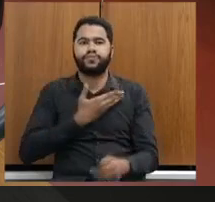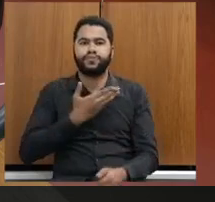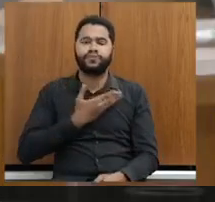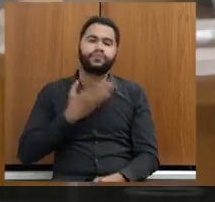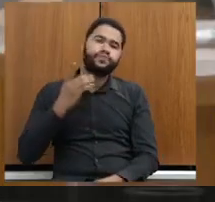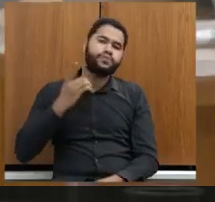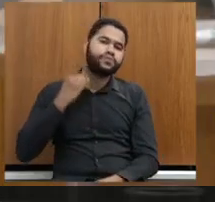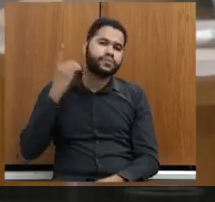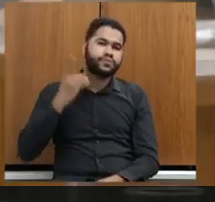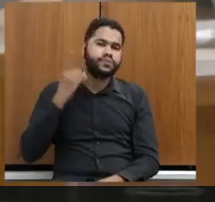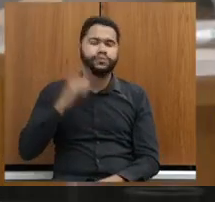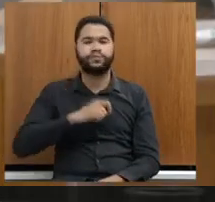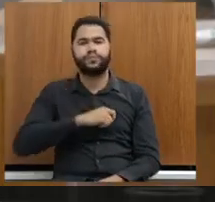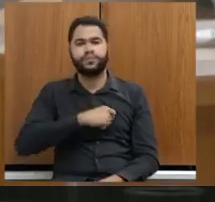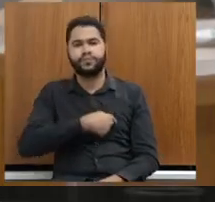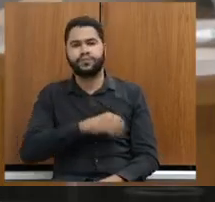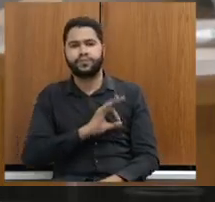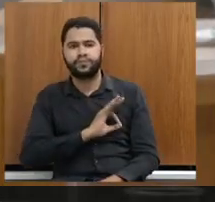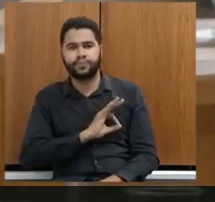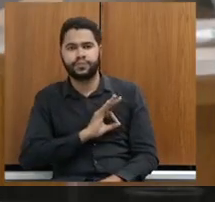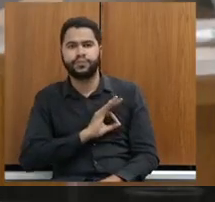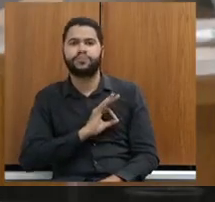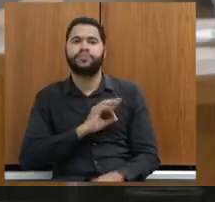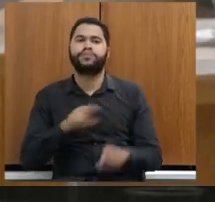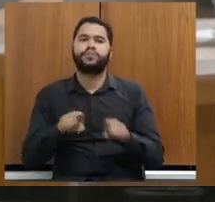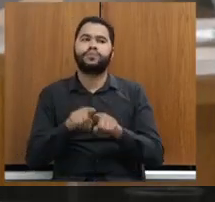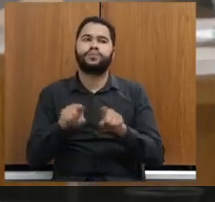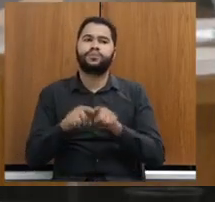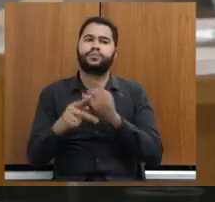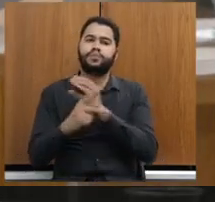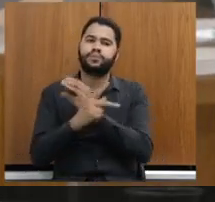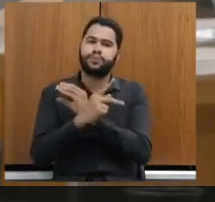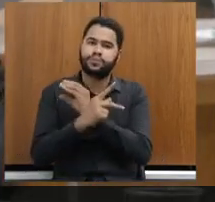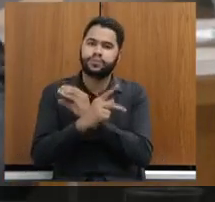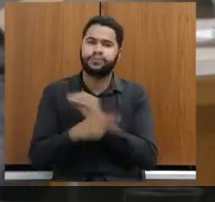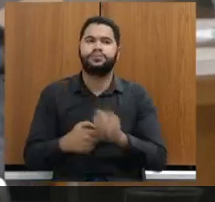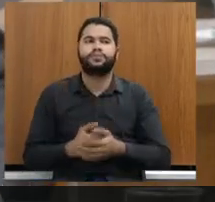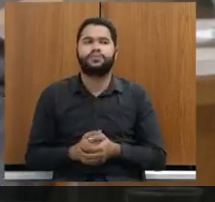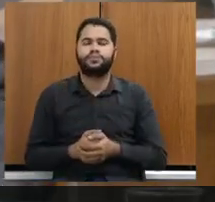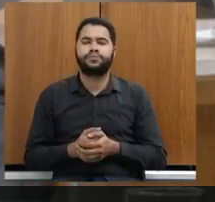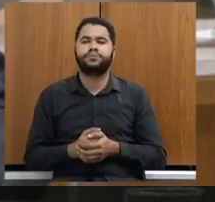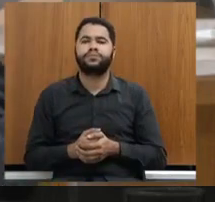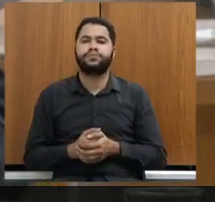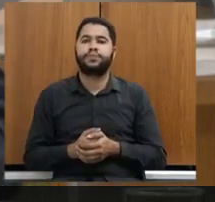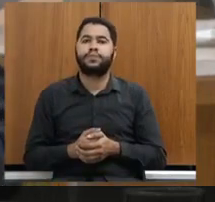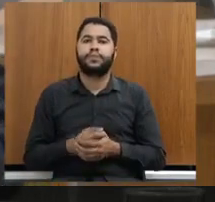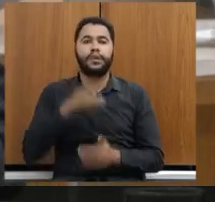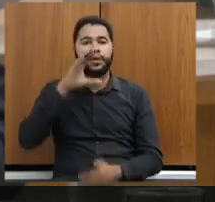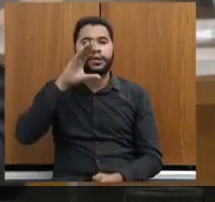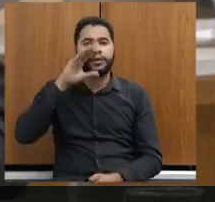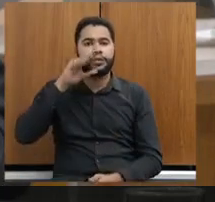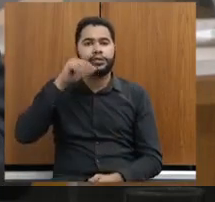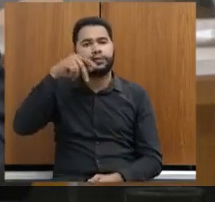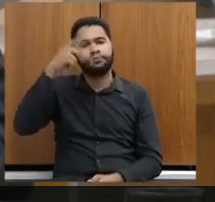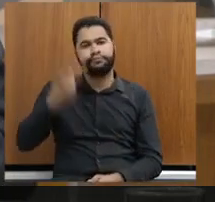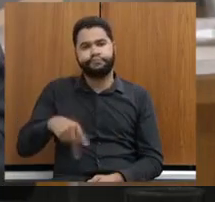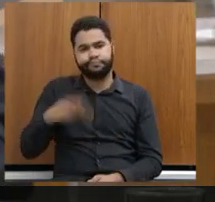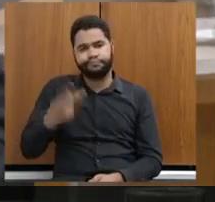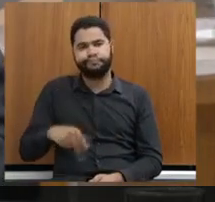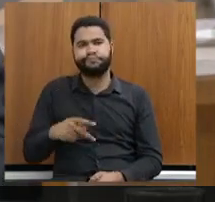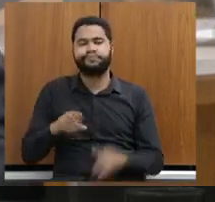colegas Delegado de Polícia policiais civis que aqui se encontram servidores da casa